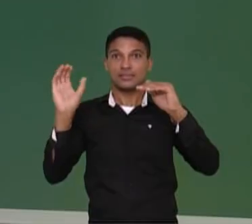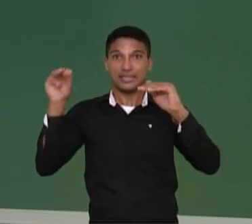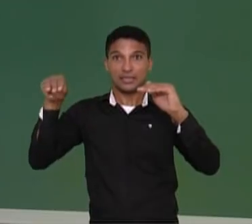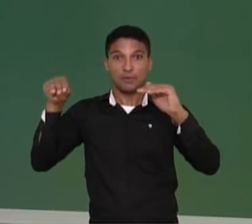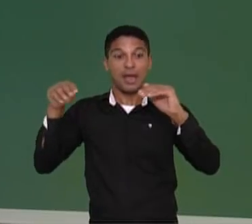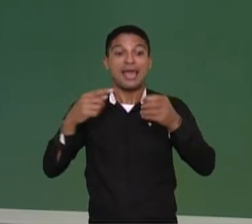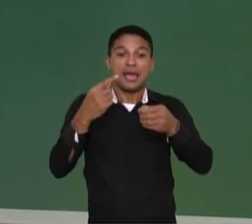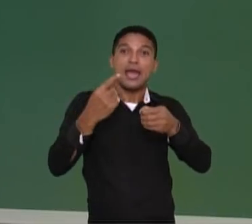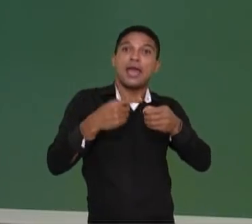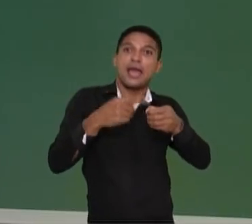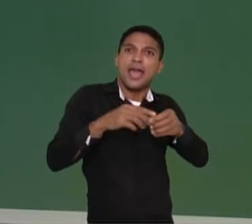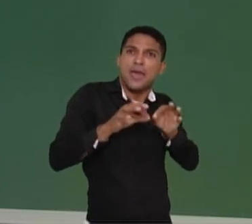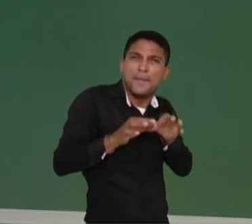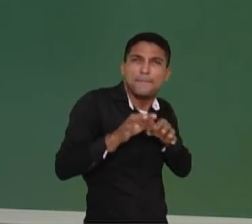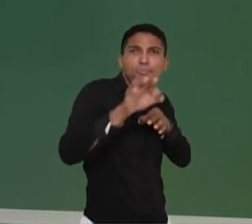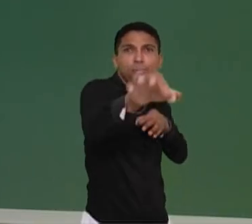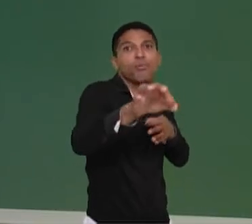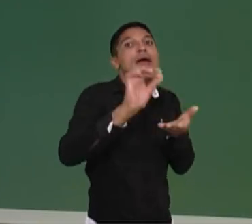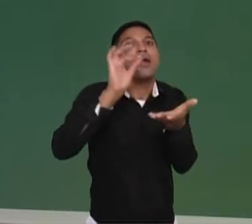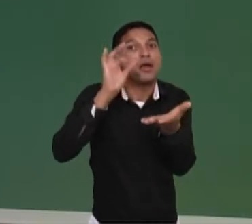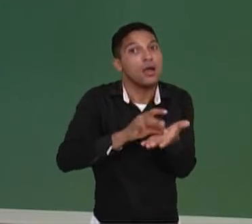converter esse